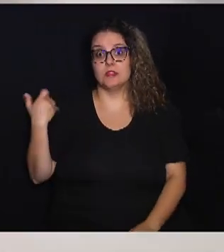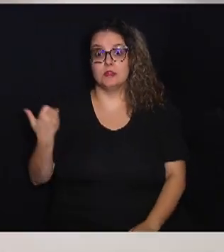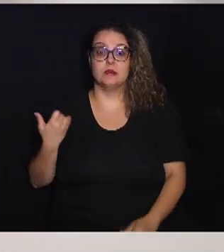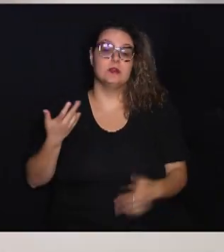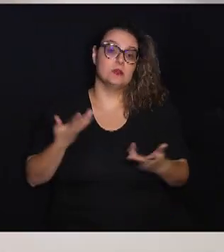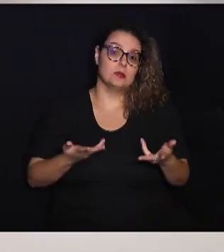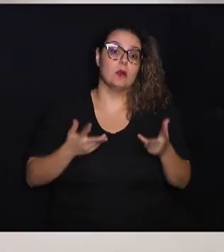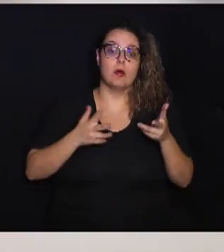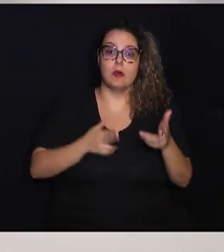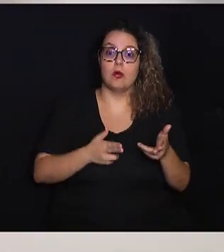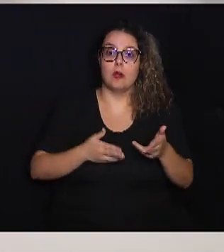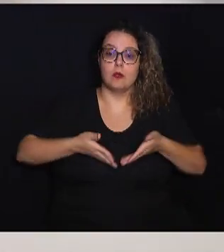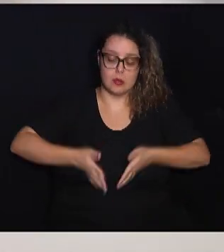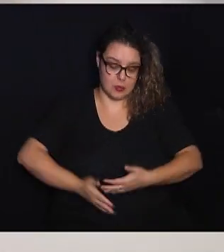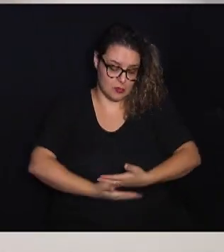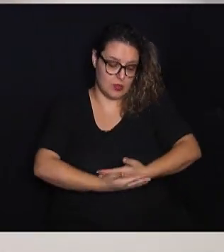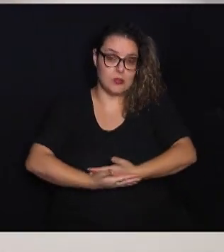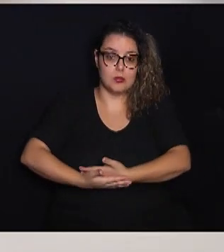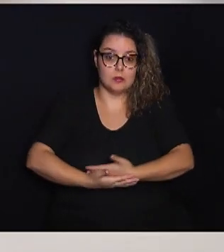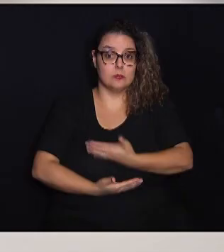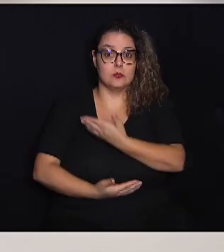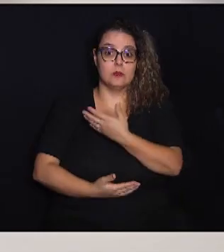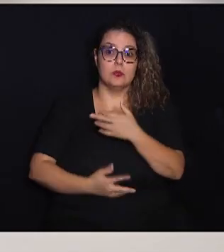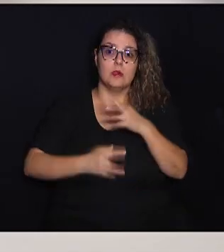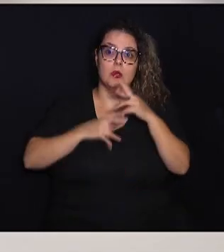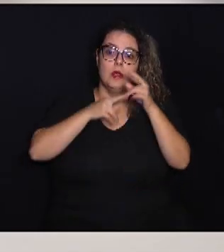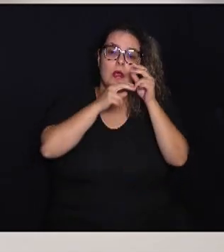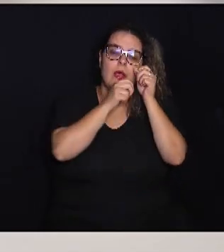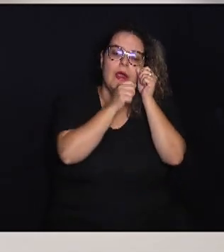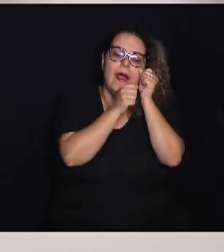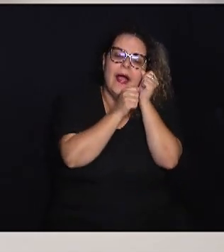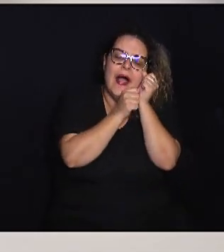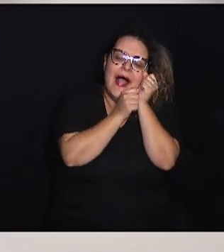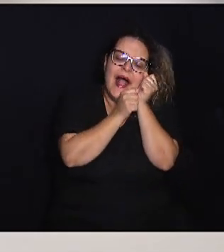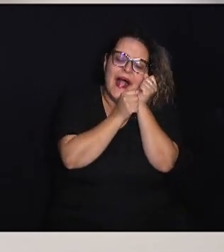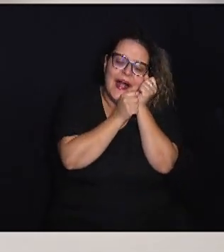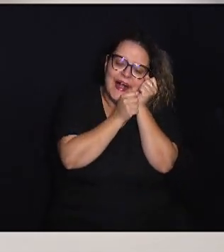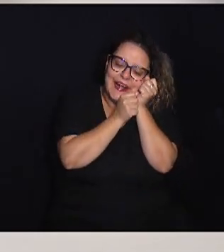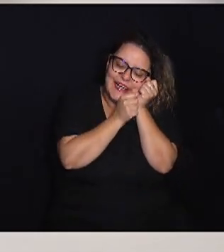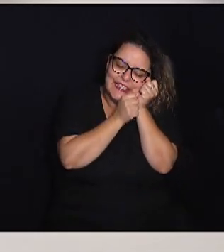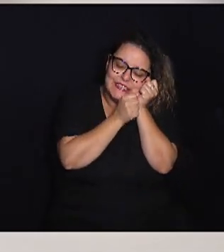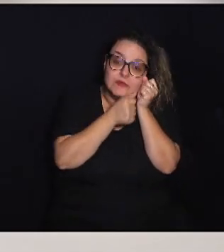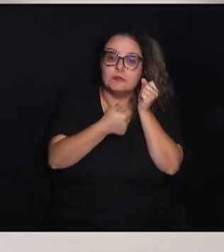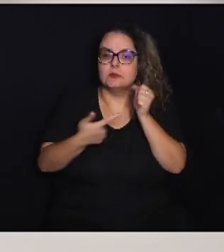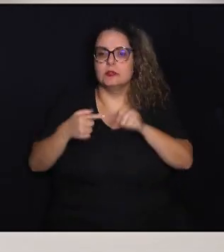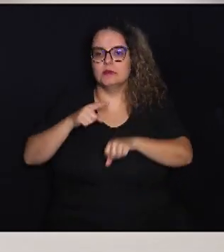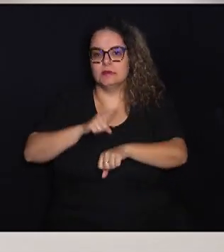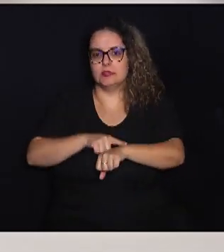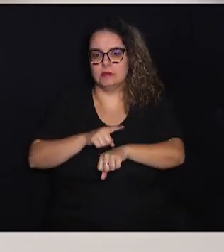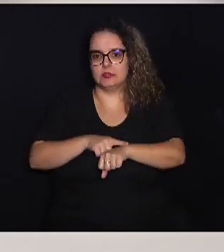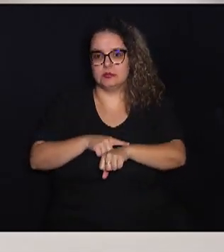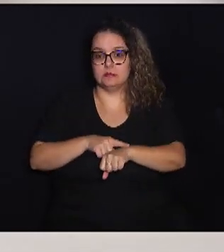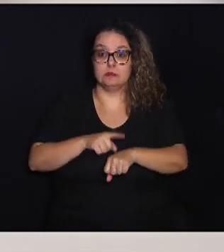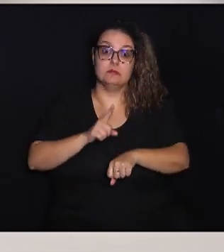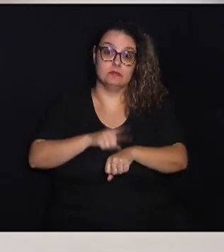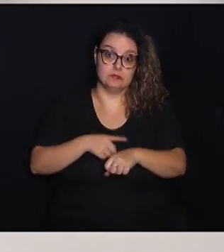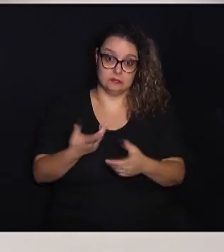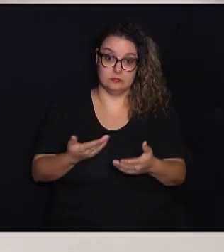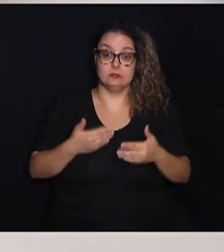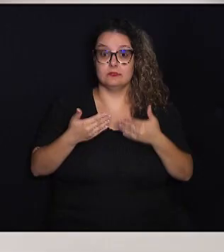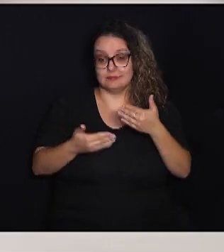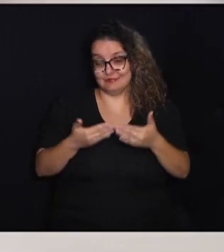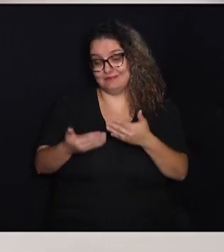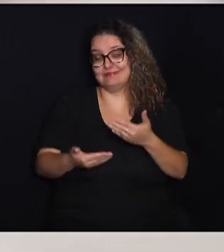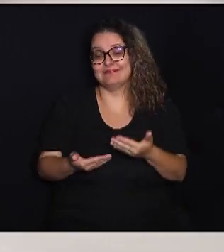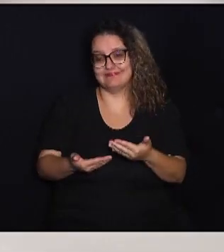aí os recém-nascidos, por exemplo, dormindo praticamente metade do dia, né? E essa proporção de horas ao longo do tempo